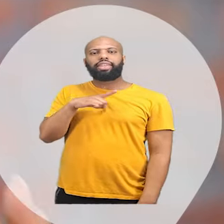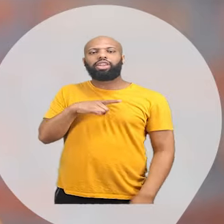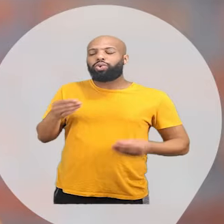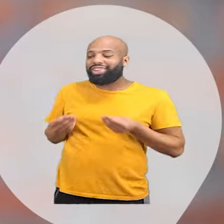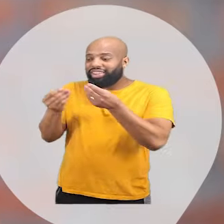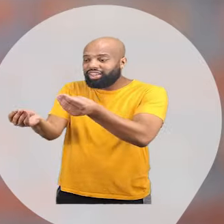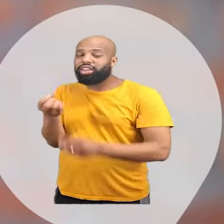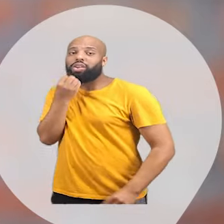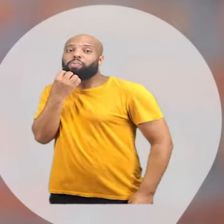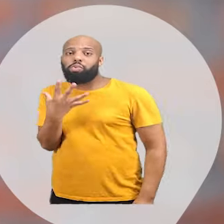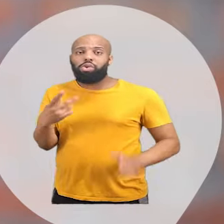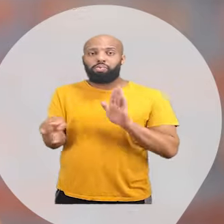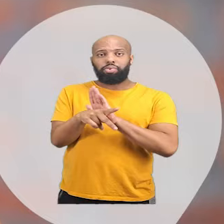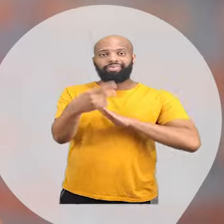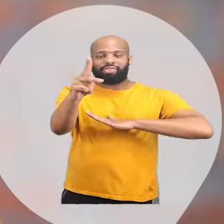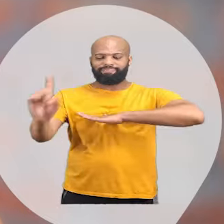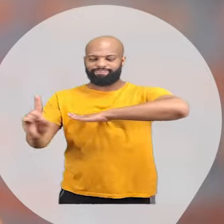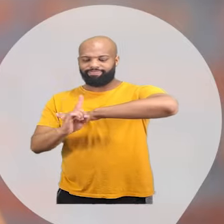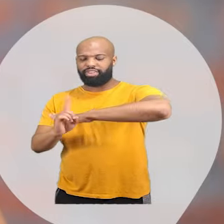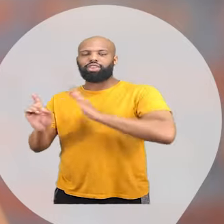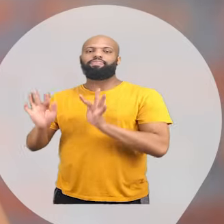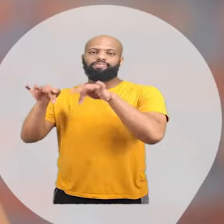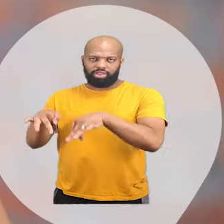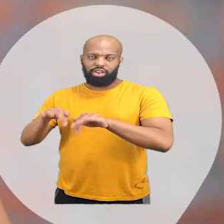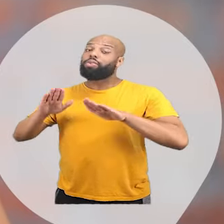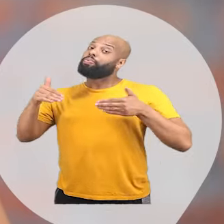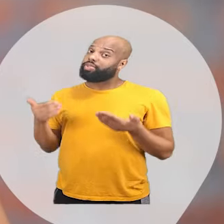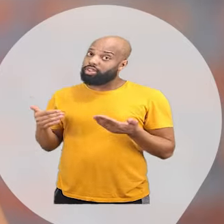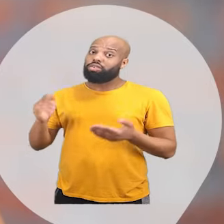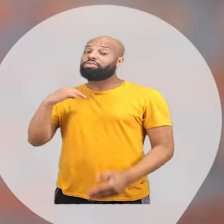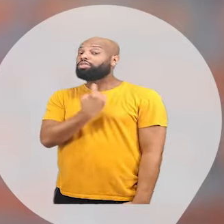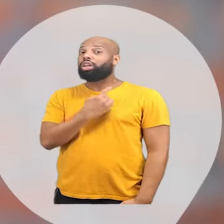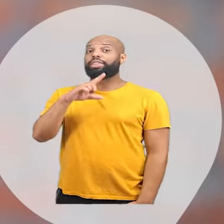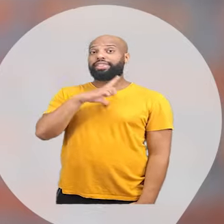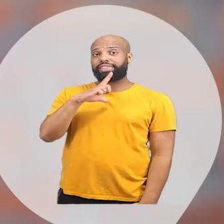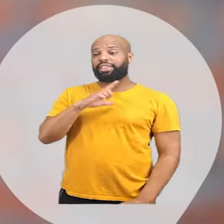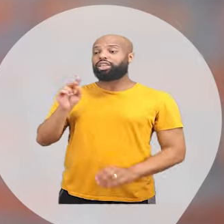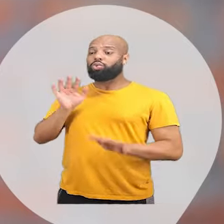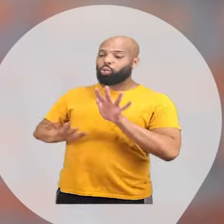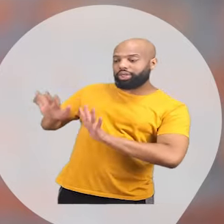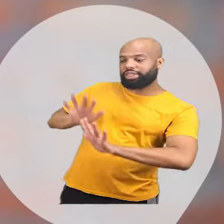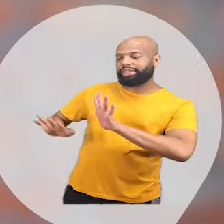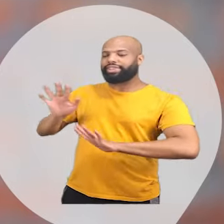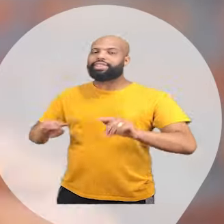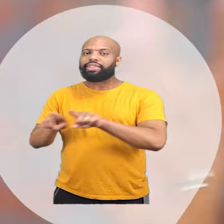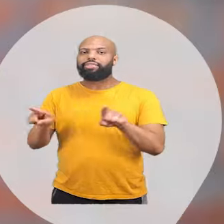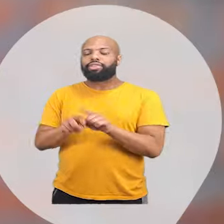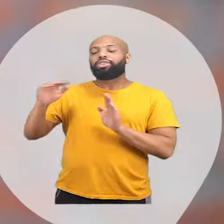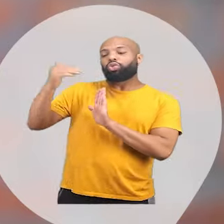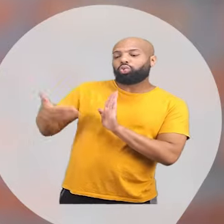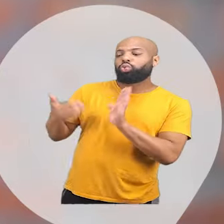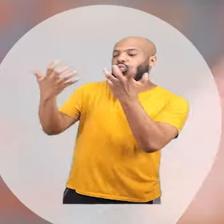uma entrega boa para o consumidor final Então a gente tem todo esse cuidado para